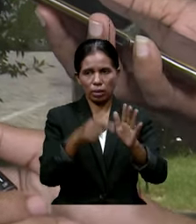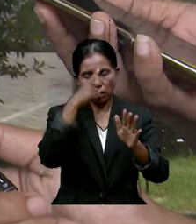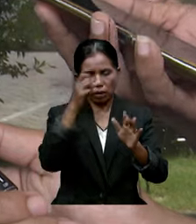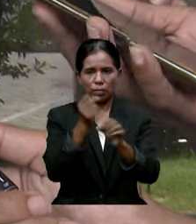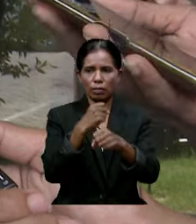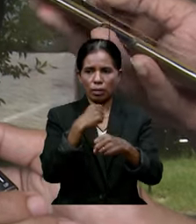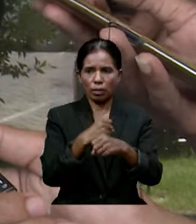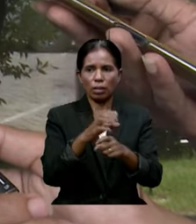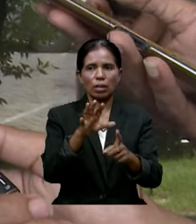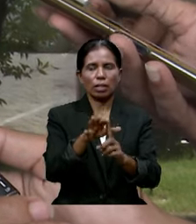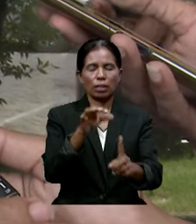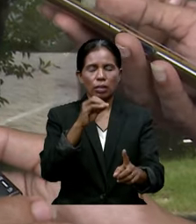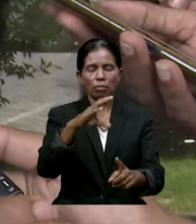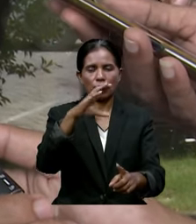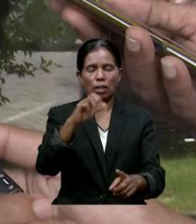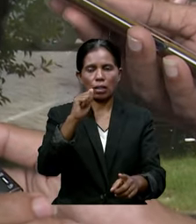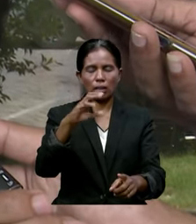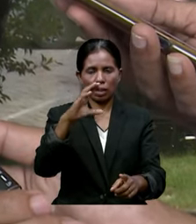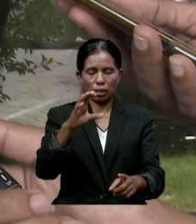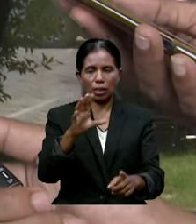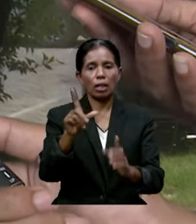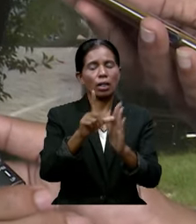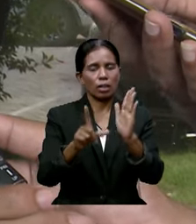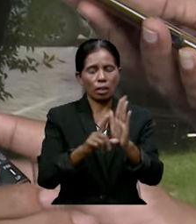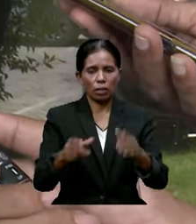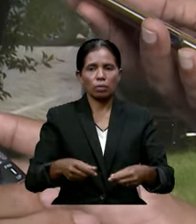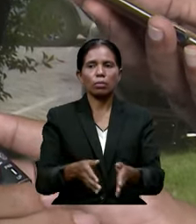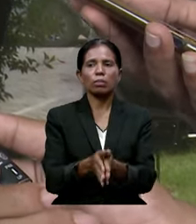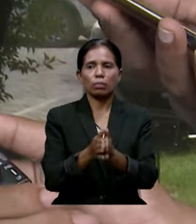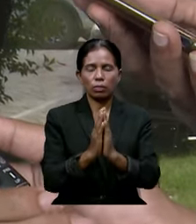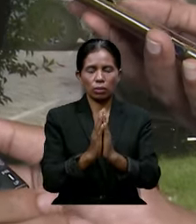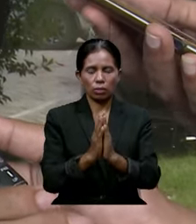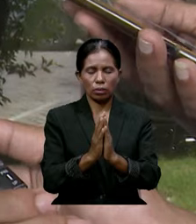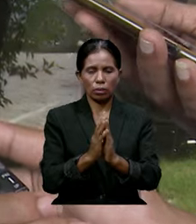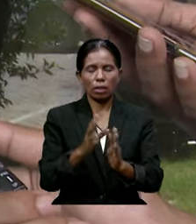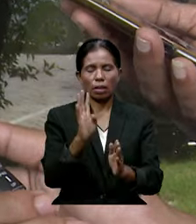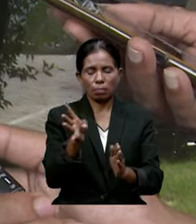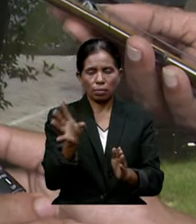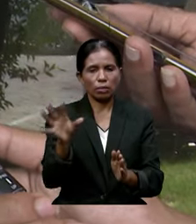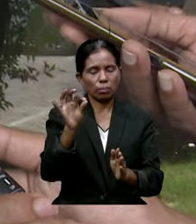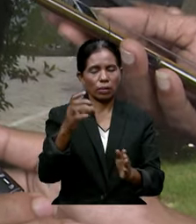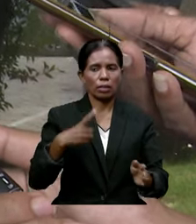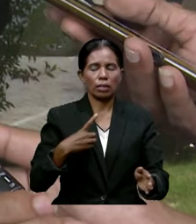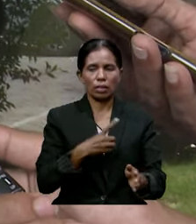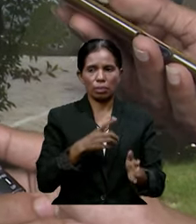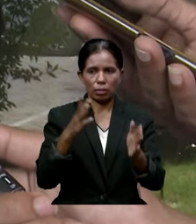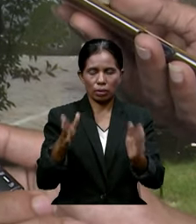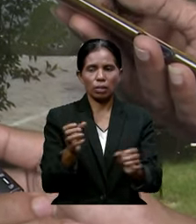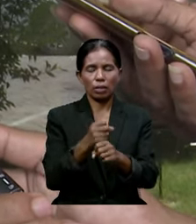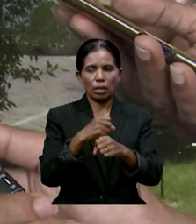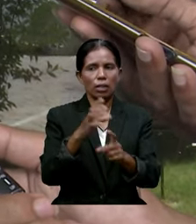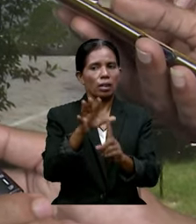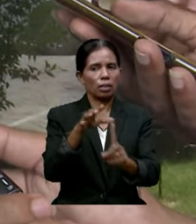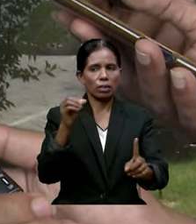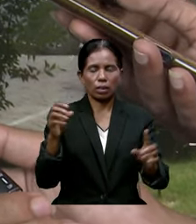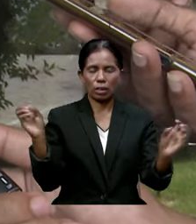halo elisam ba kakne lei izizi 49 deputados tem que ser presente, mas kode bel halo elisam. Sela